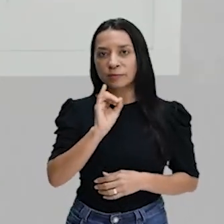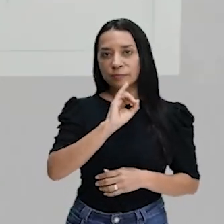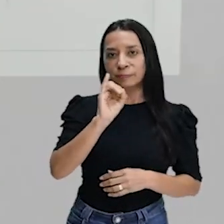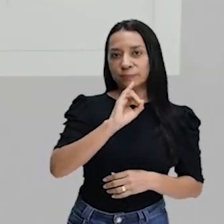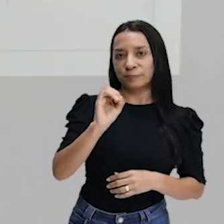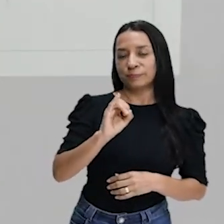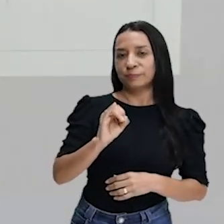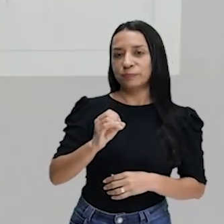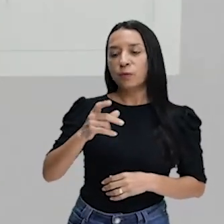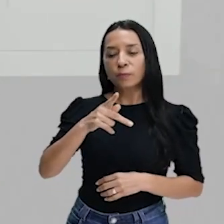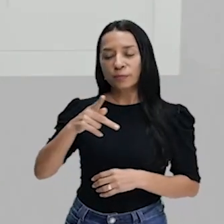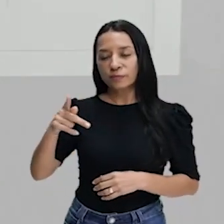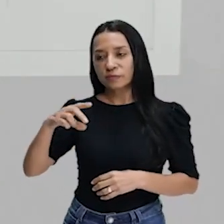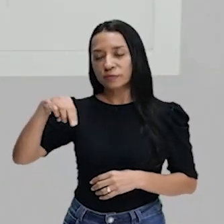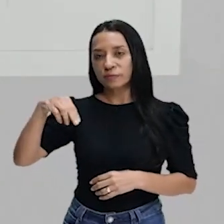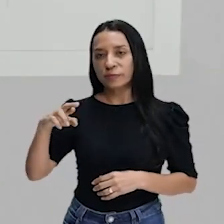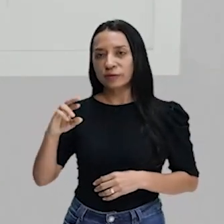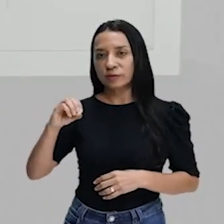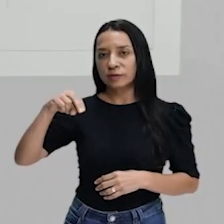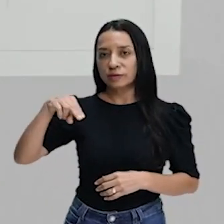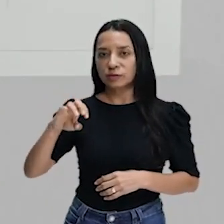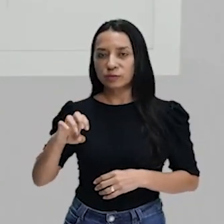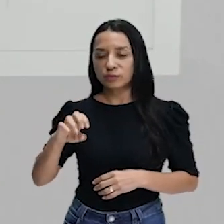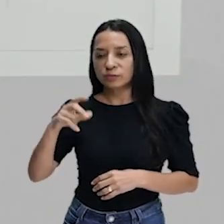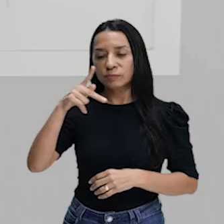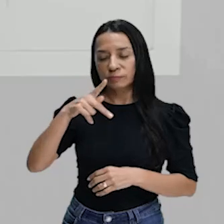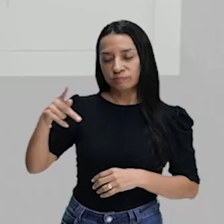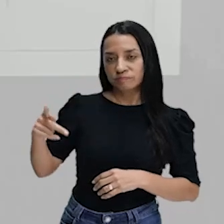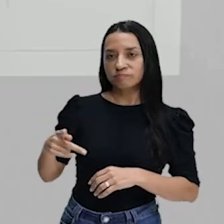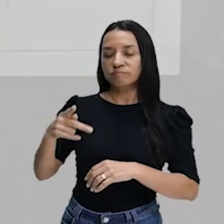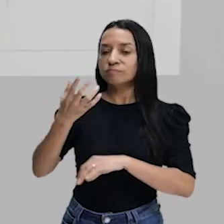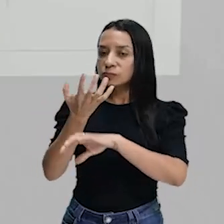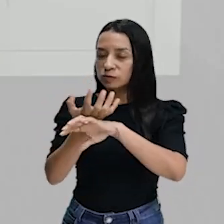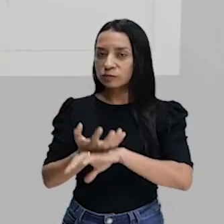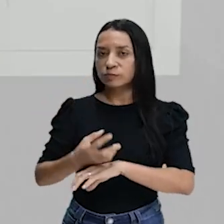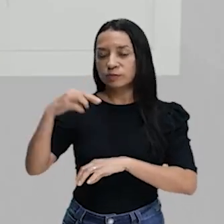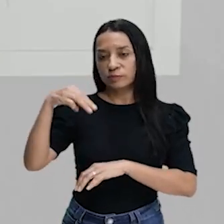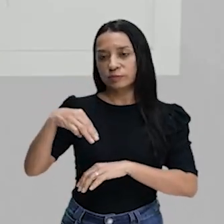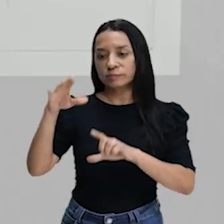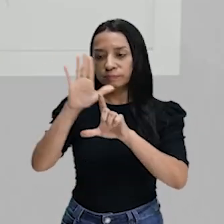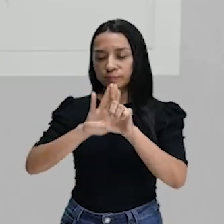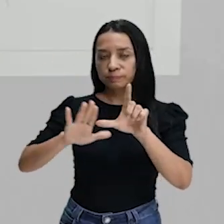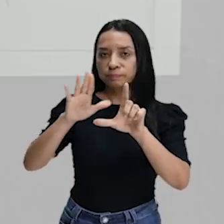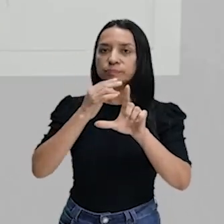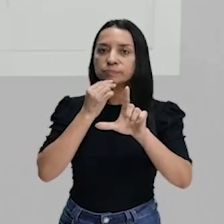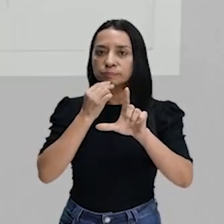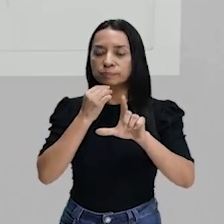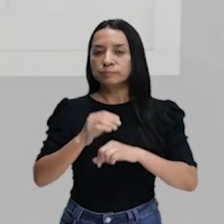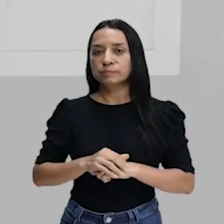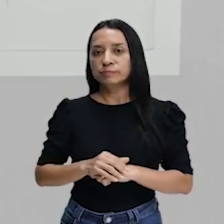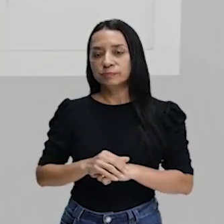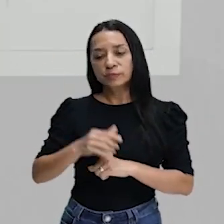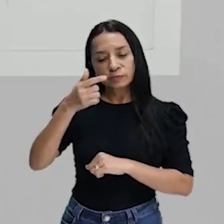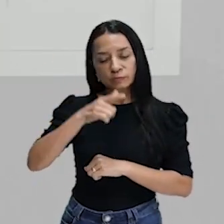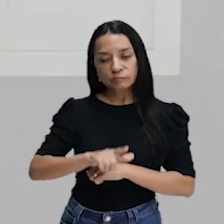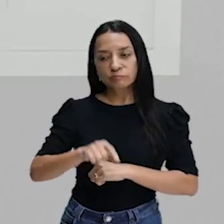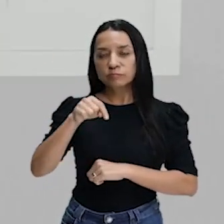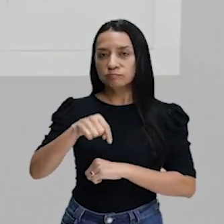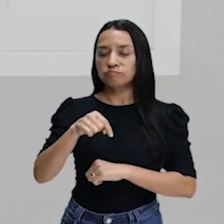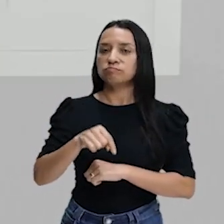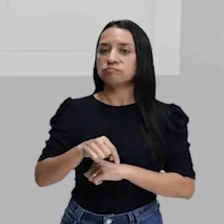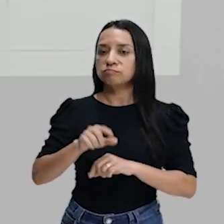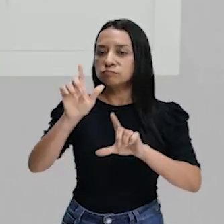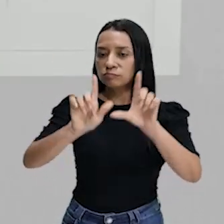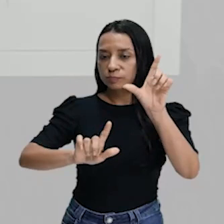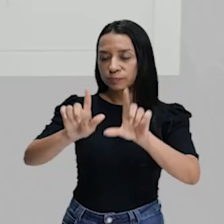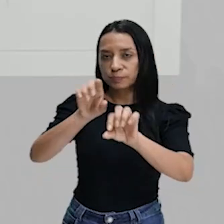Olá pessoal aqui é o professor Maroni Bergman professor de matemática da plataforma Gonçalves Dias estou mais uma vez com vocês